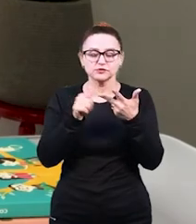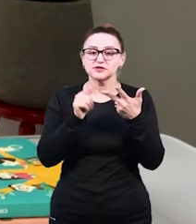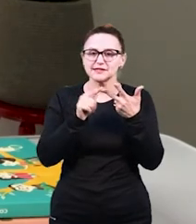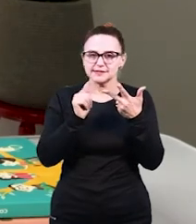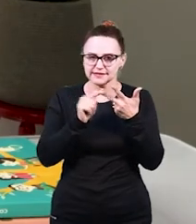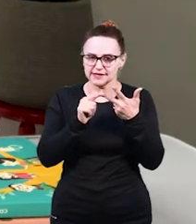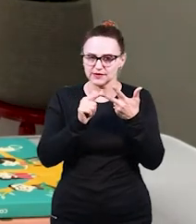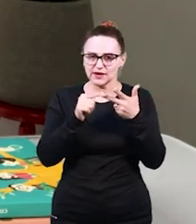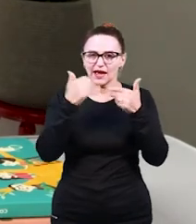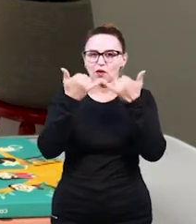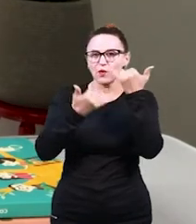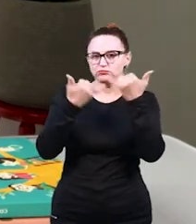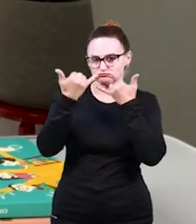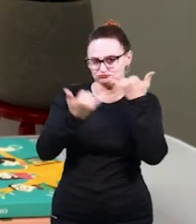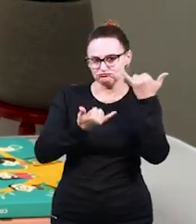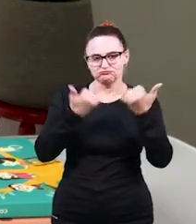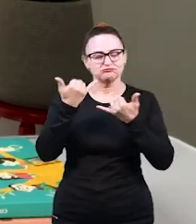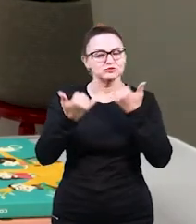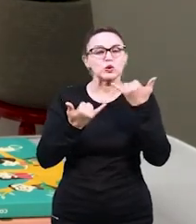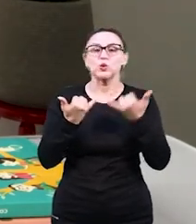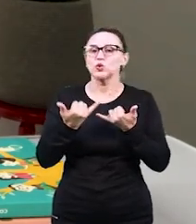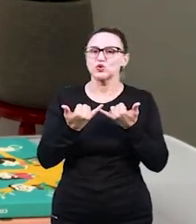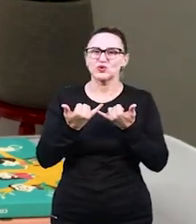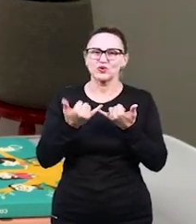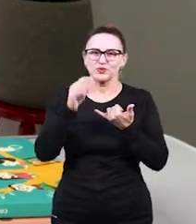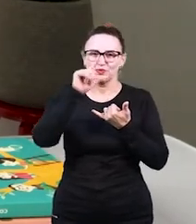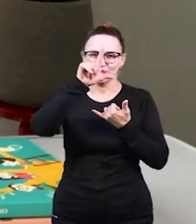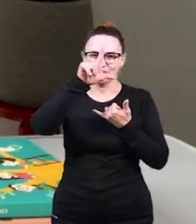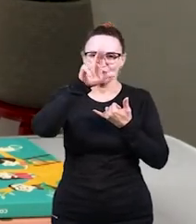lúdico total, né? Então, a gente vai ter,